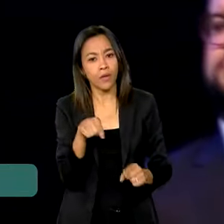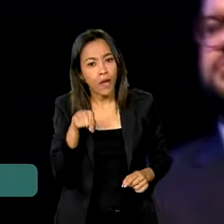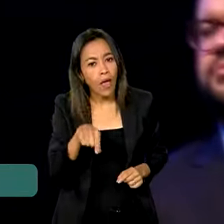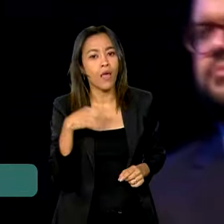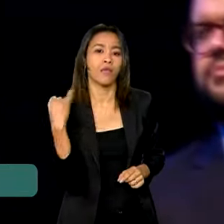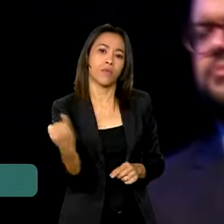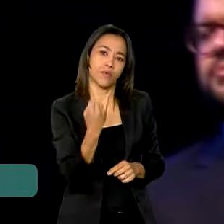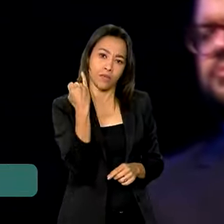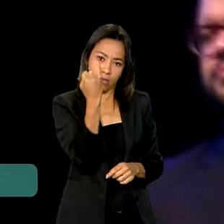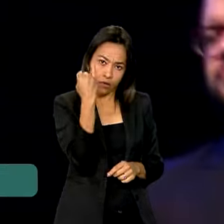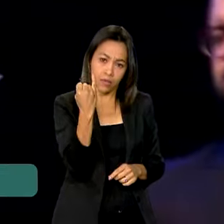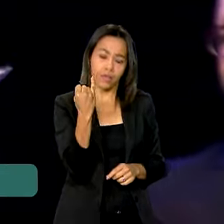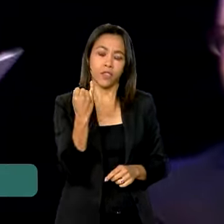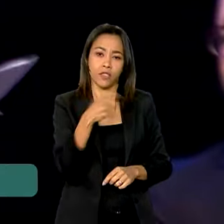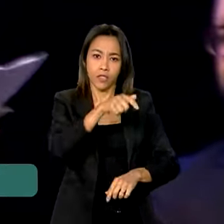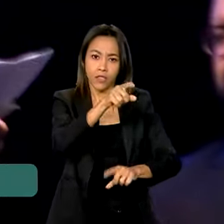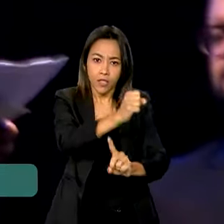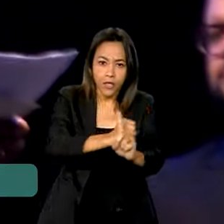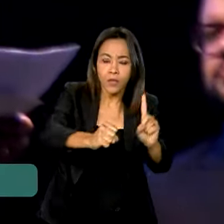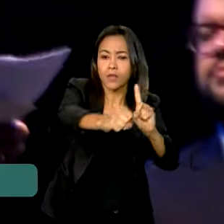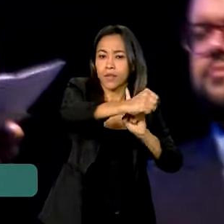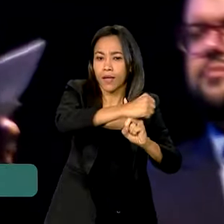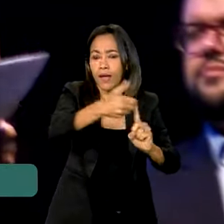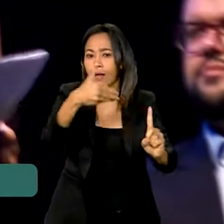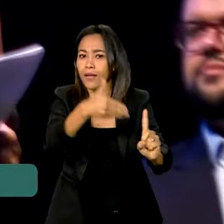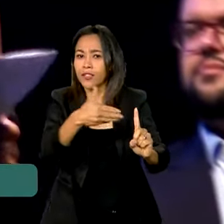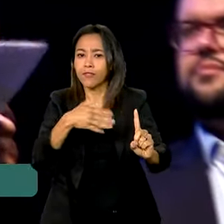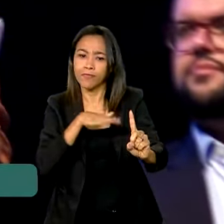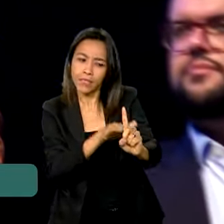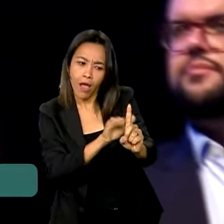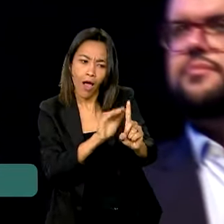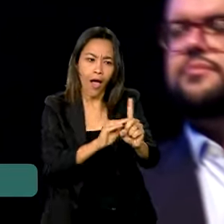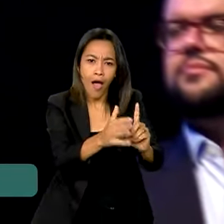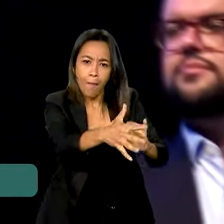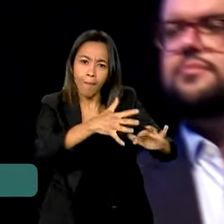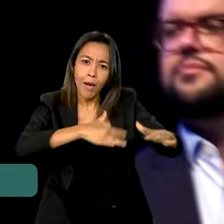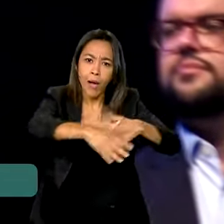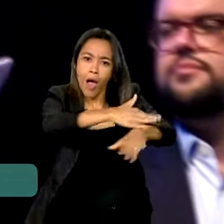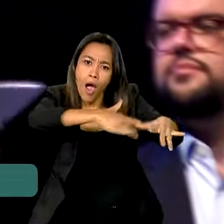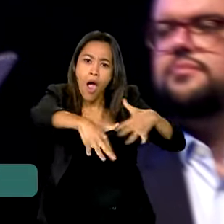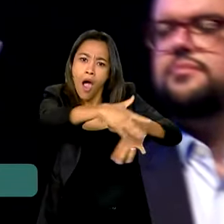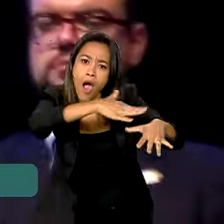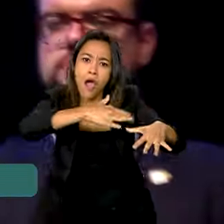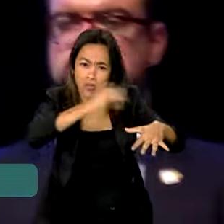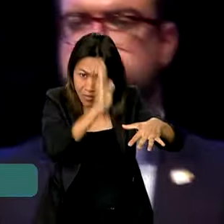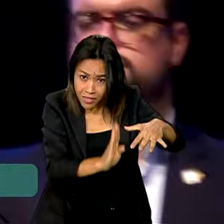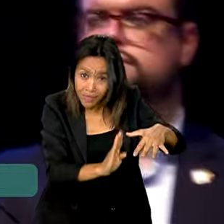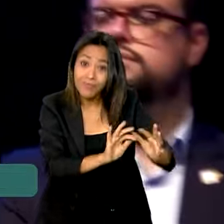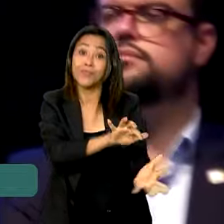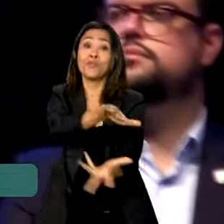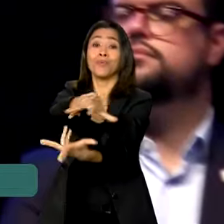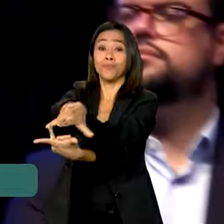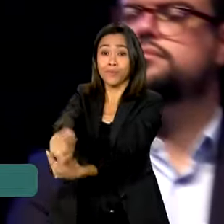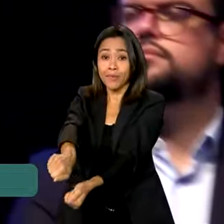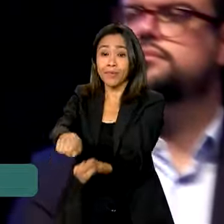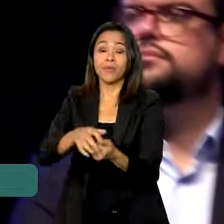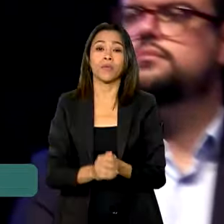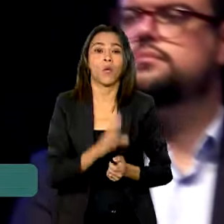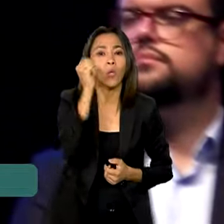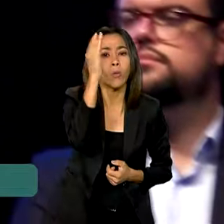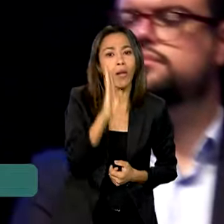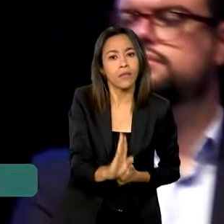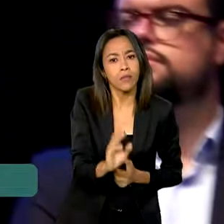que a sociedade civil seja mobilizada no Brasil e no mundo. O Brasil pode ser um